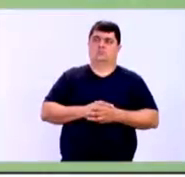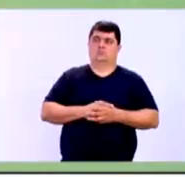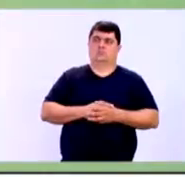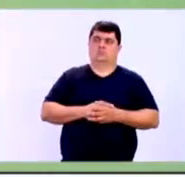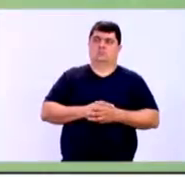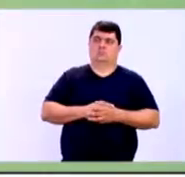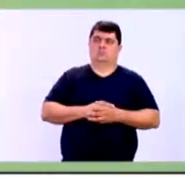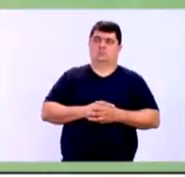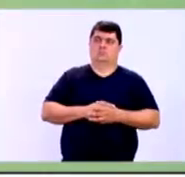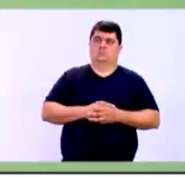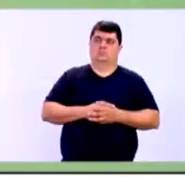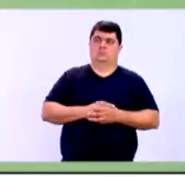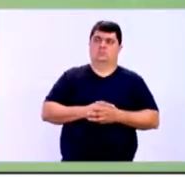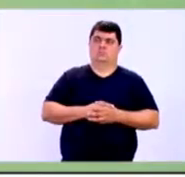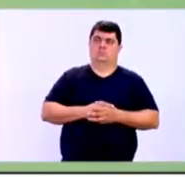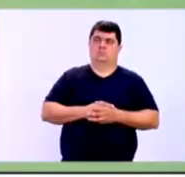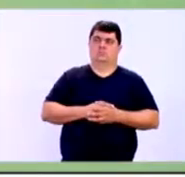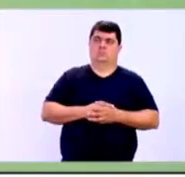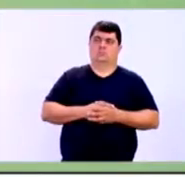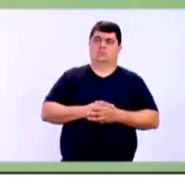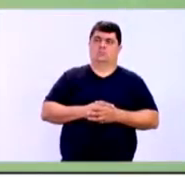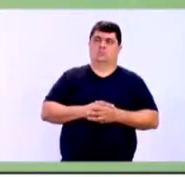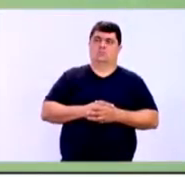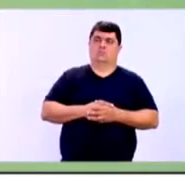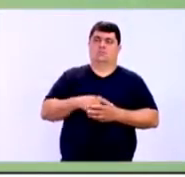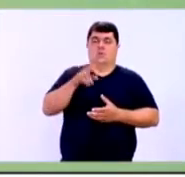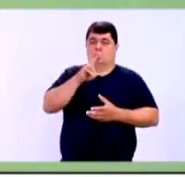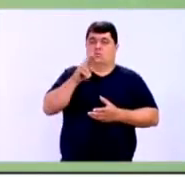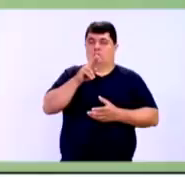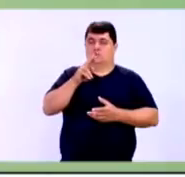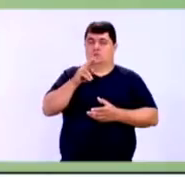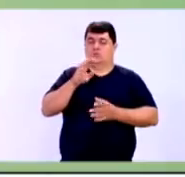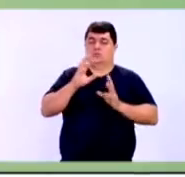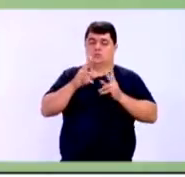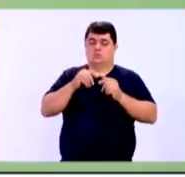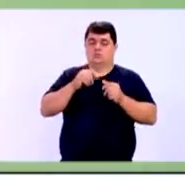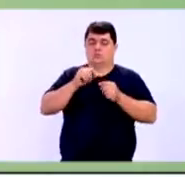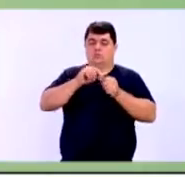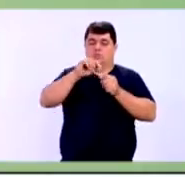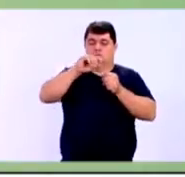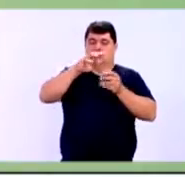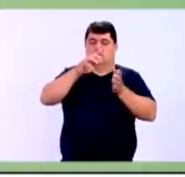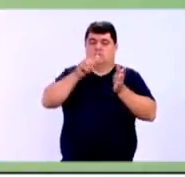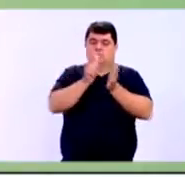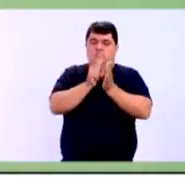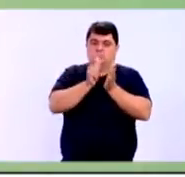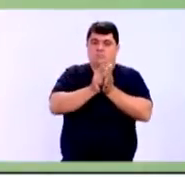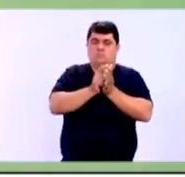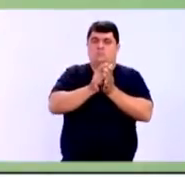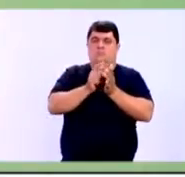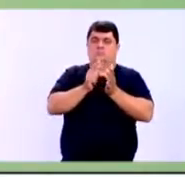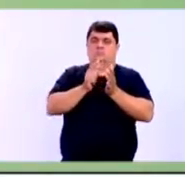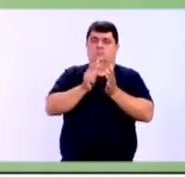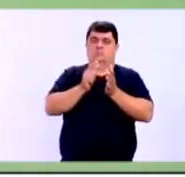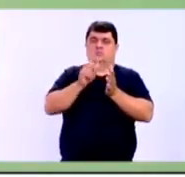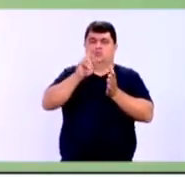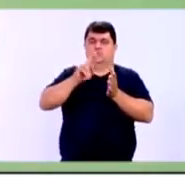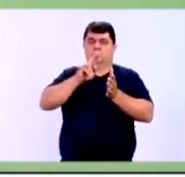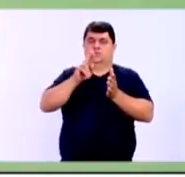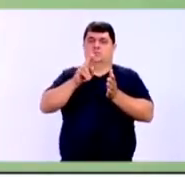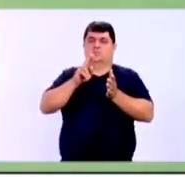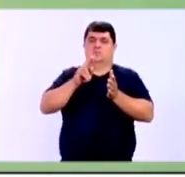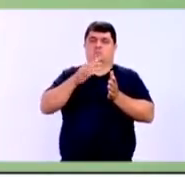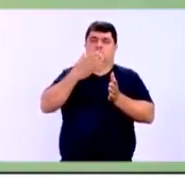E o que pedimos? Utilizando os dados a seguir, elabore a ficha de estoque através dos seguintes